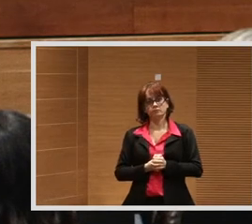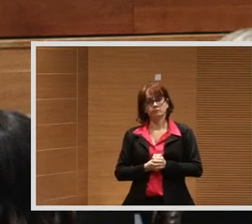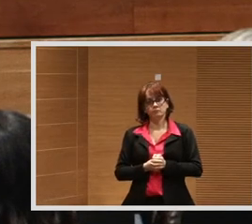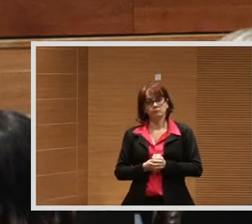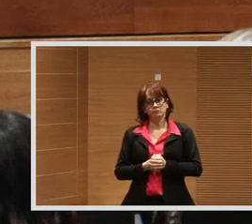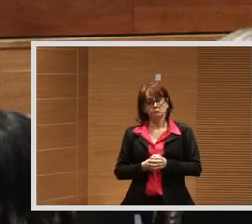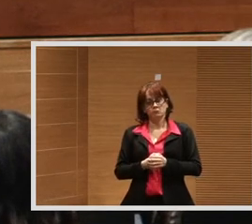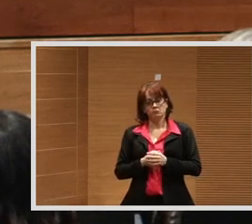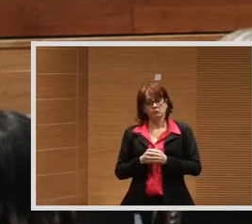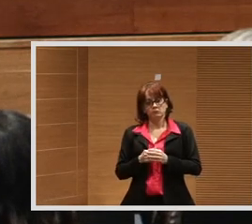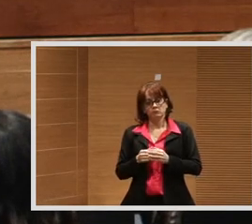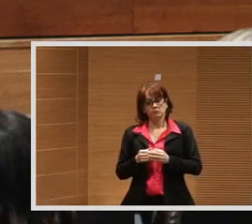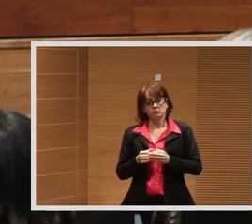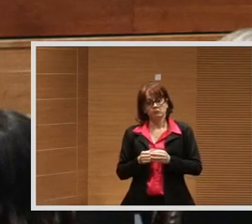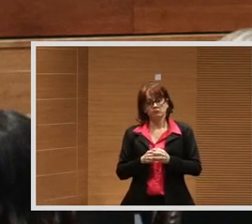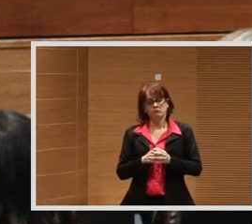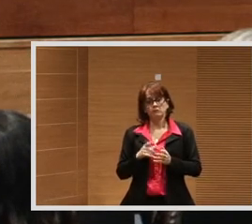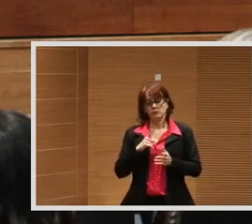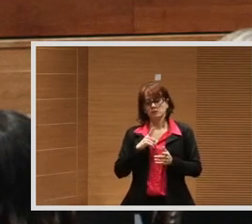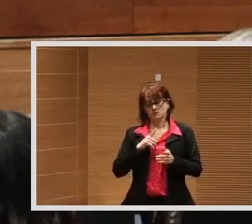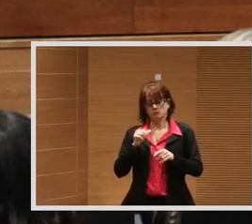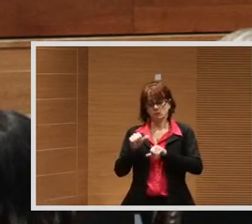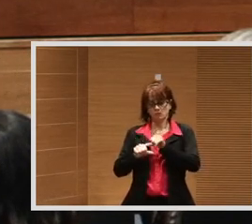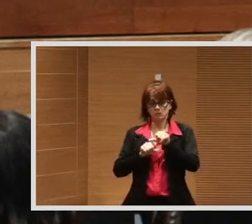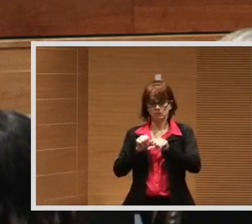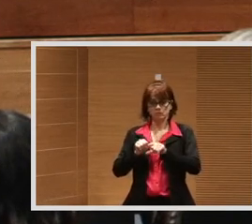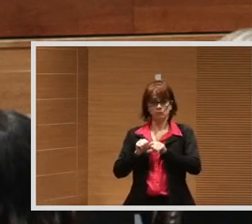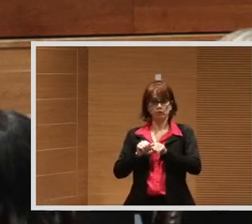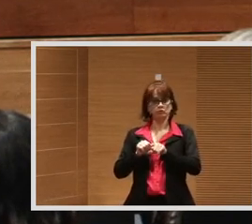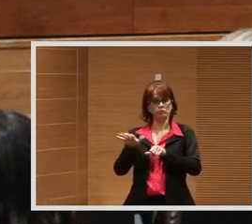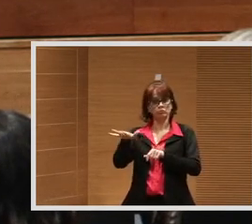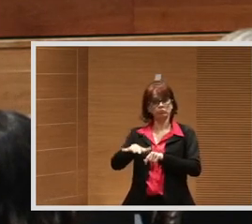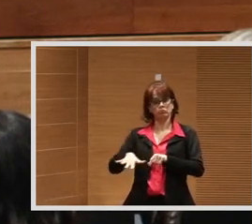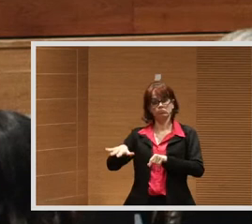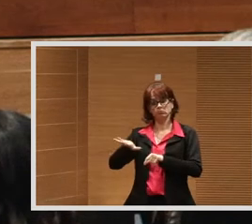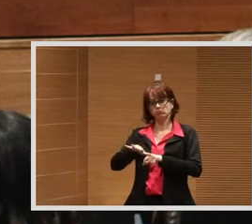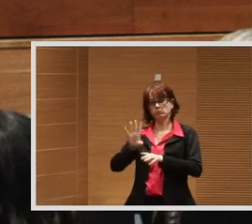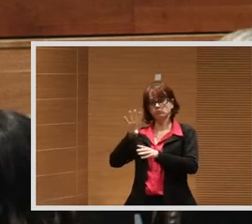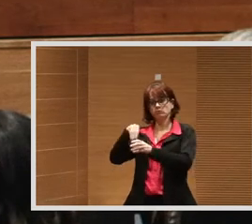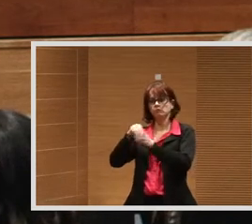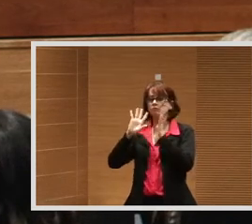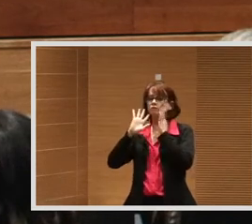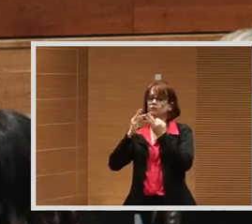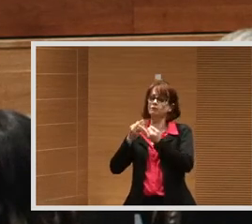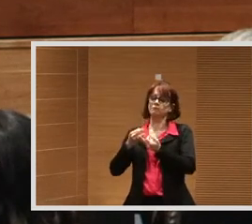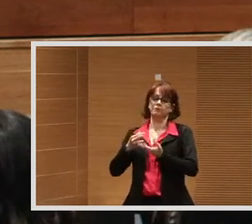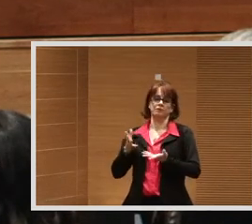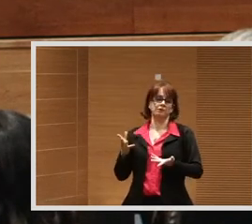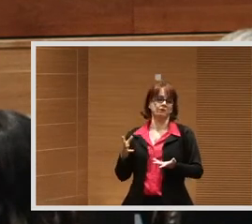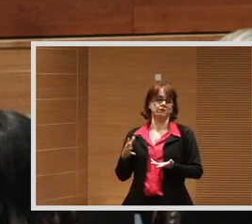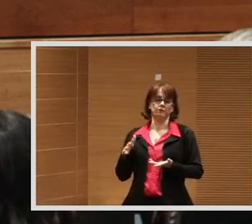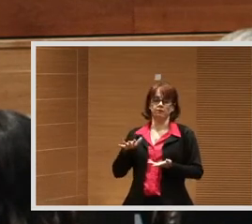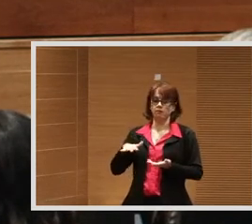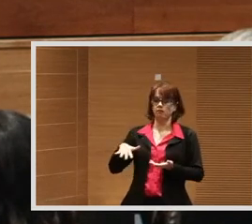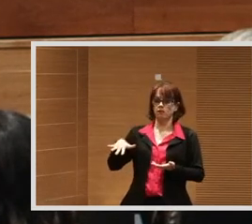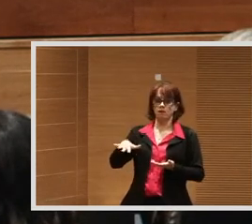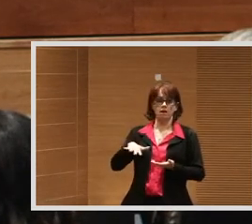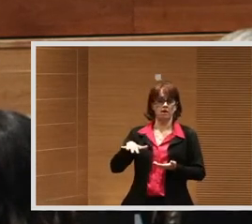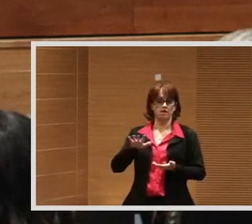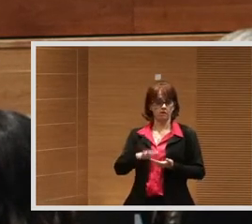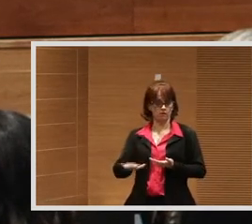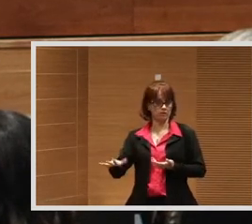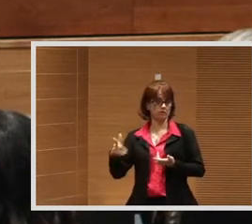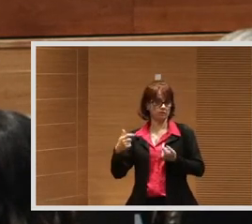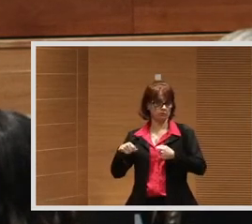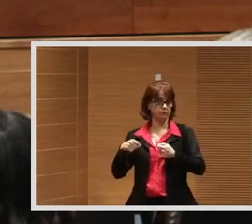E houve uma modificação, né, de toda aquela situação em todas as áreas que essas crianças